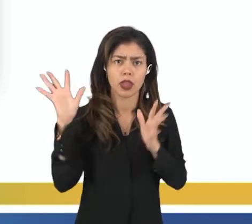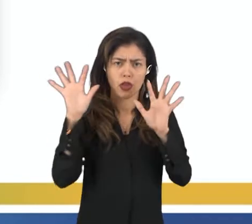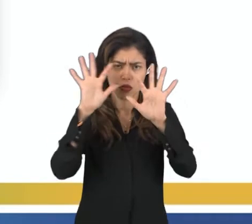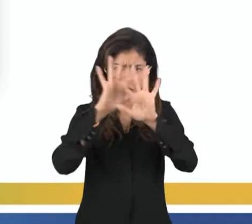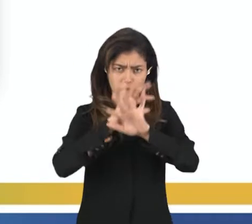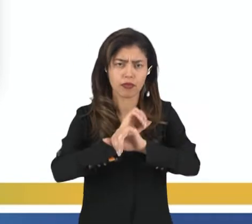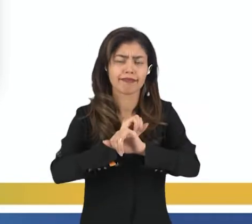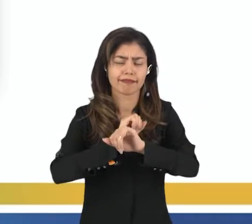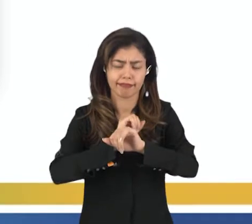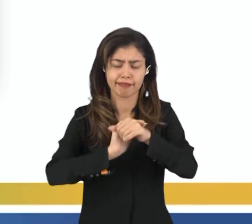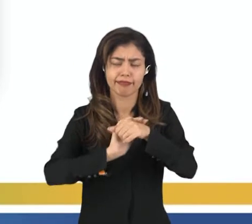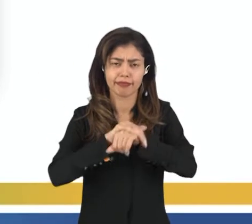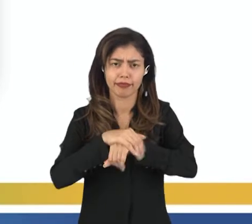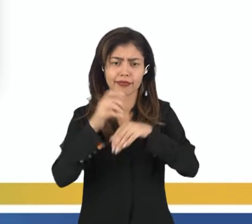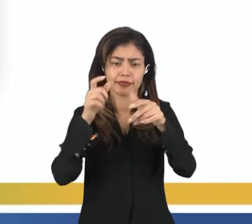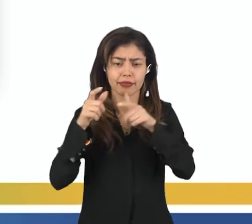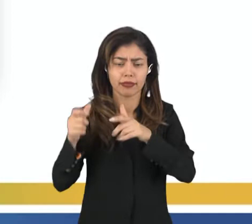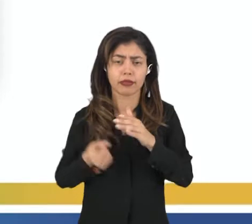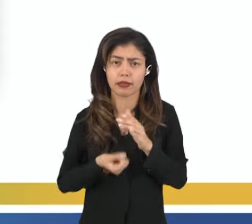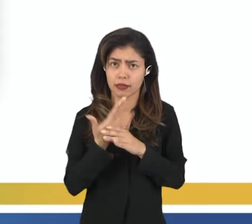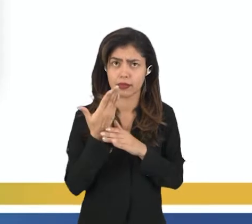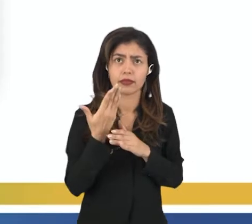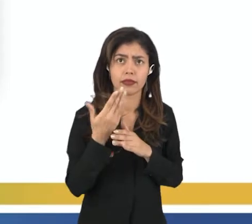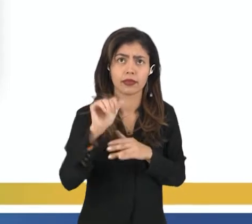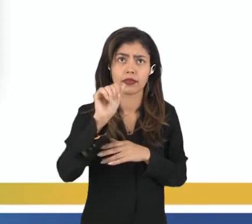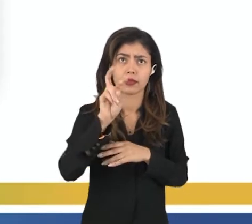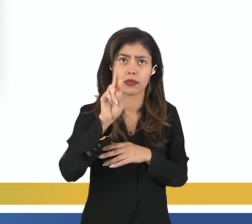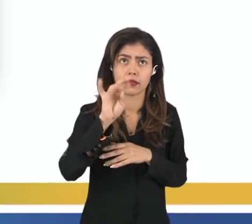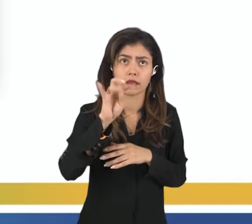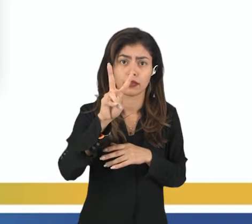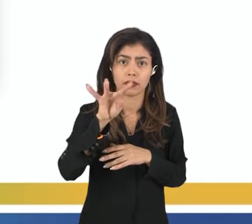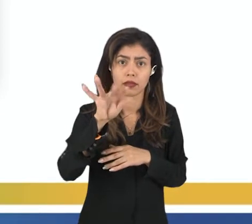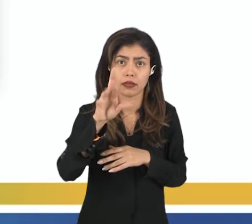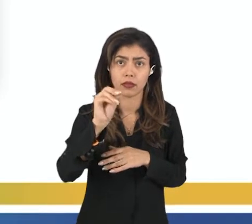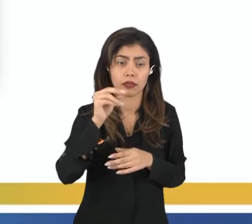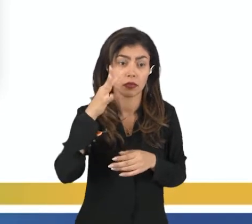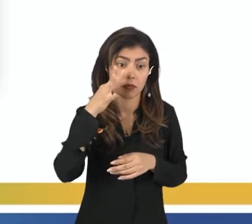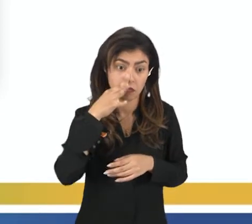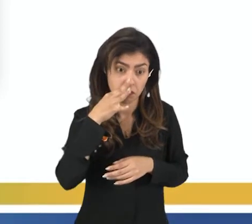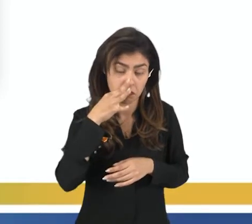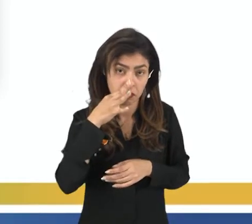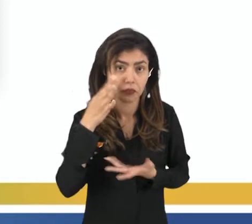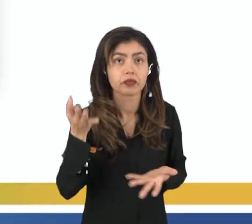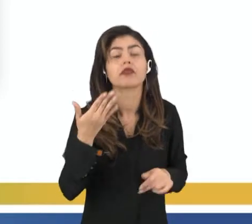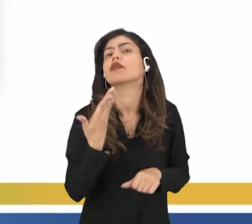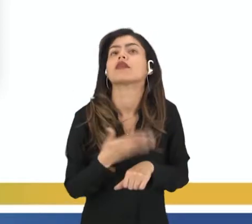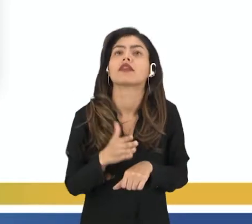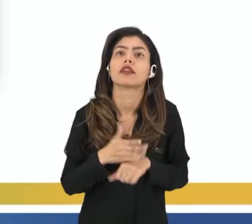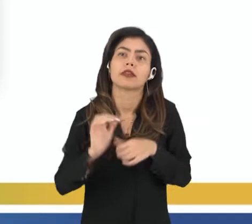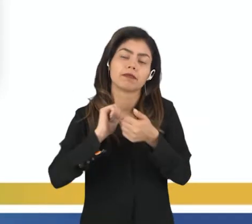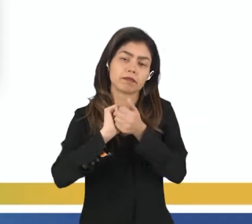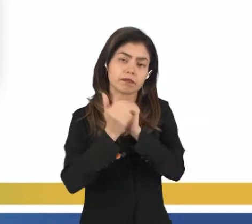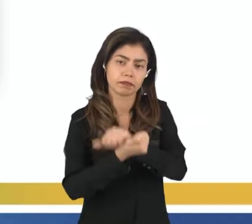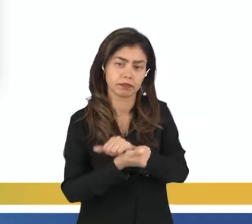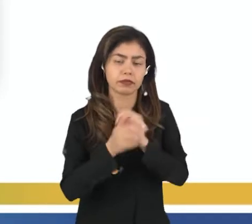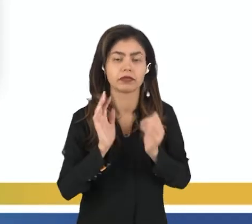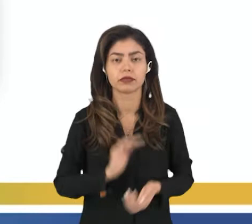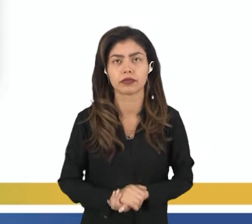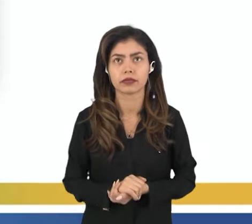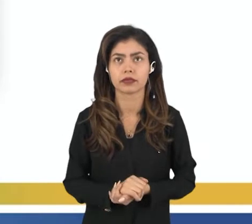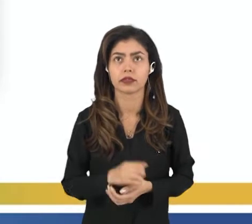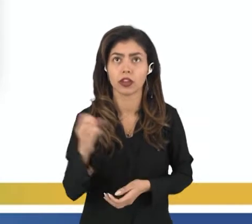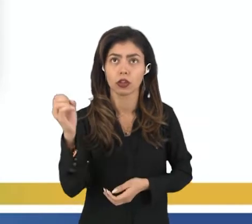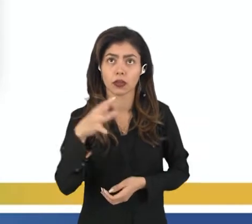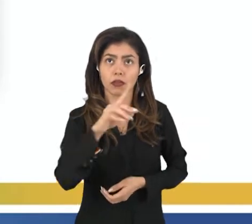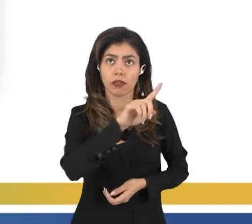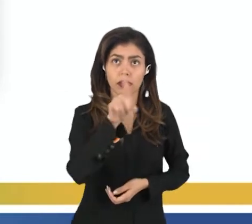nesses locais, né? Dando origem ao arvorismo contemplativo. Como prática esportiva, foi desenvolvida na